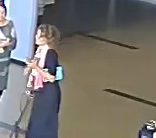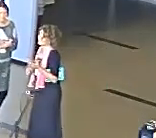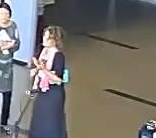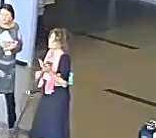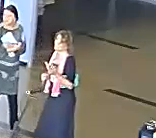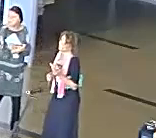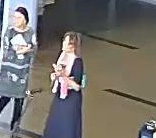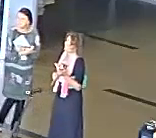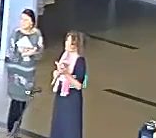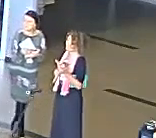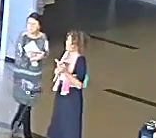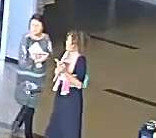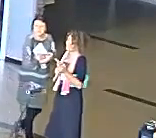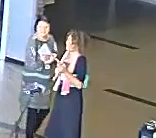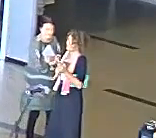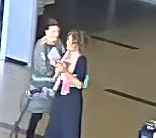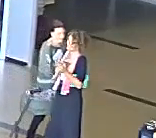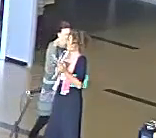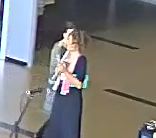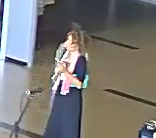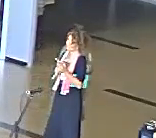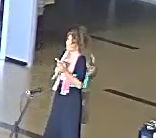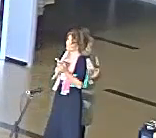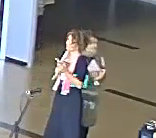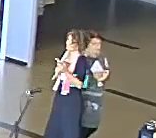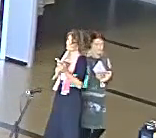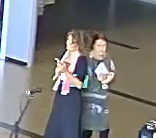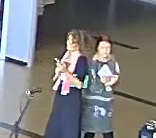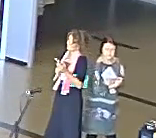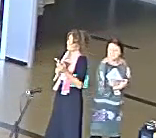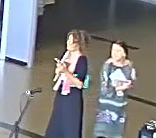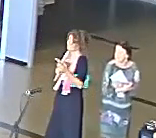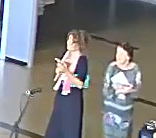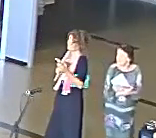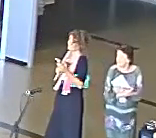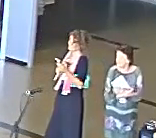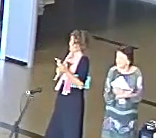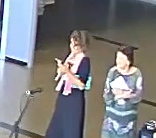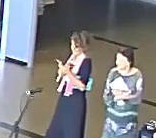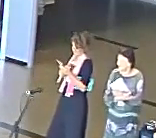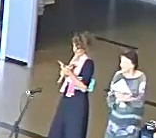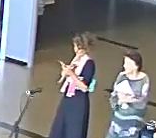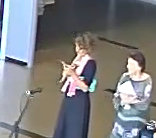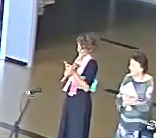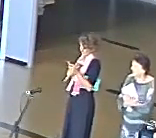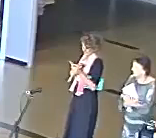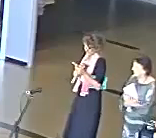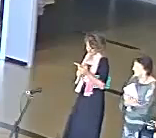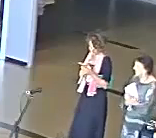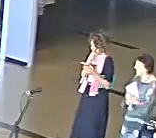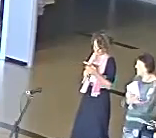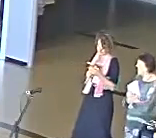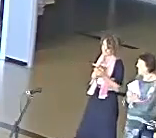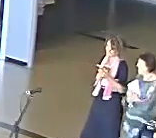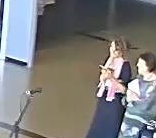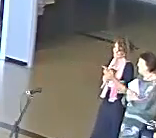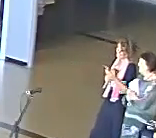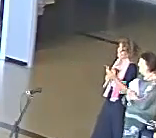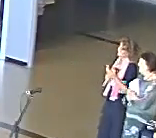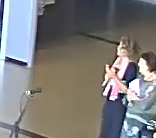do então vamos aqui antes de passar a palavra pros membros das autoridades que compõe essa